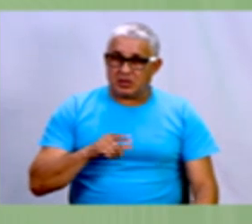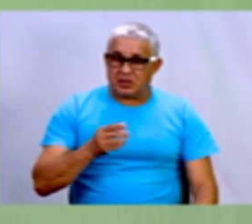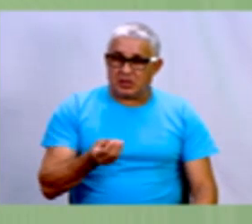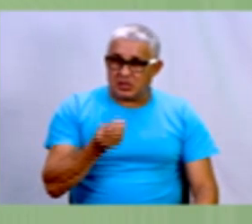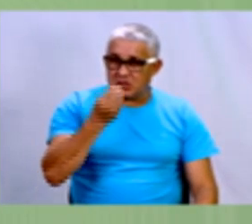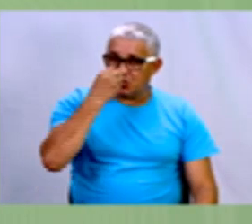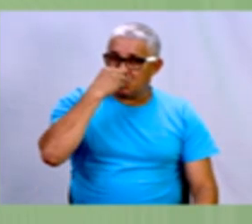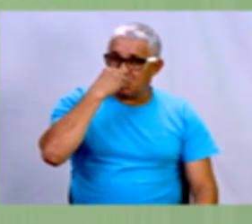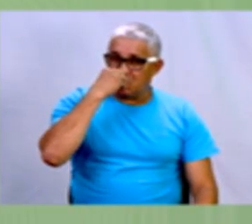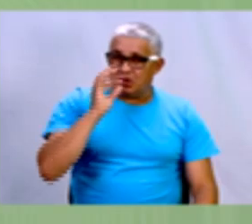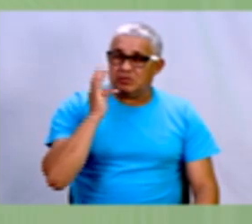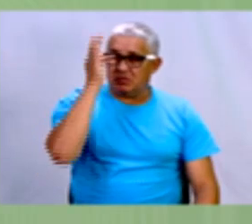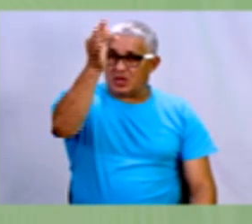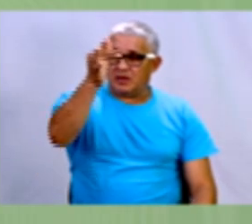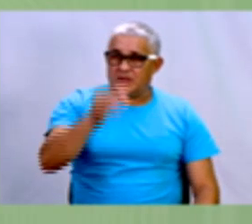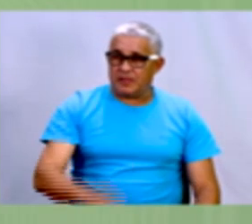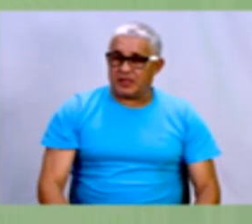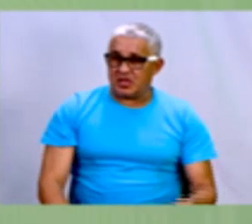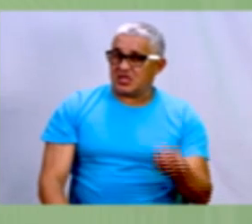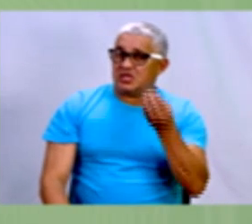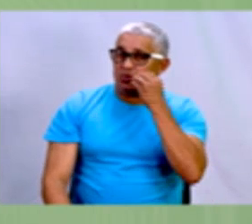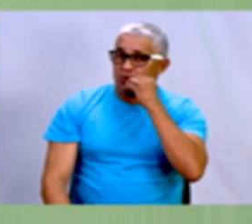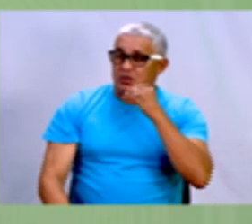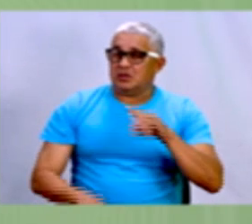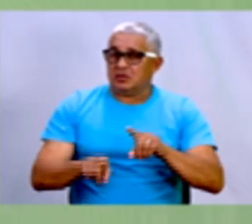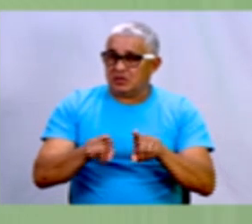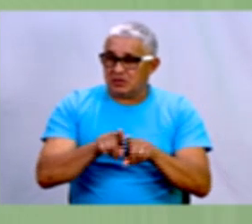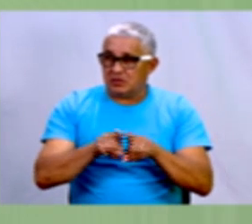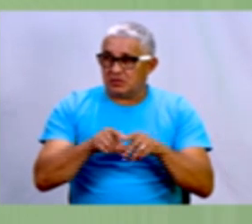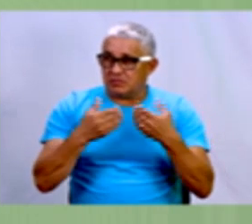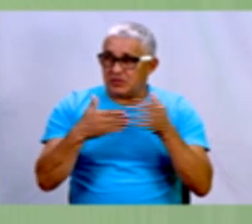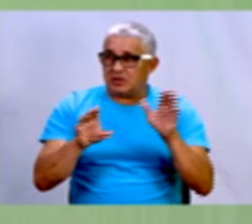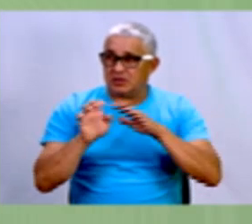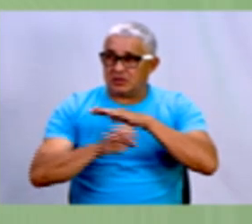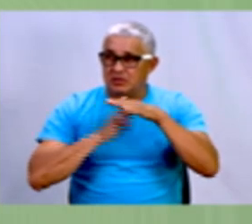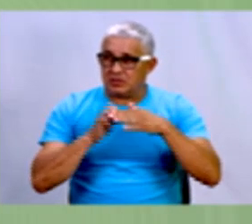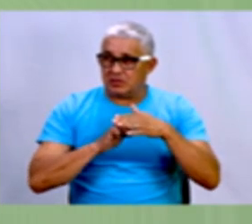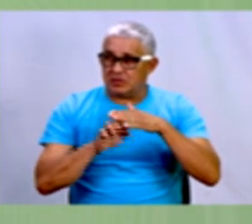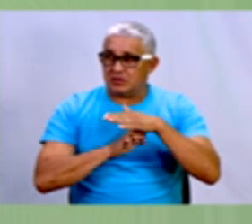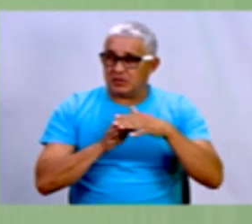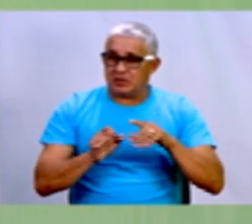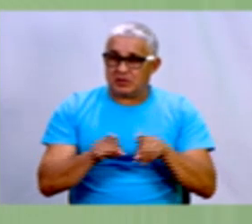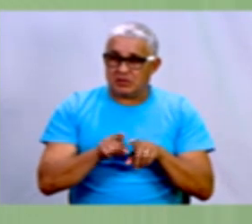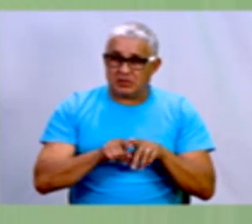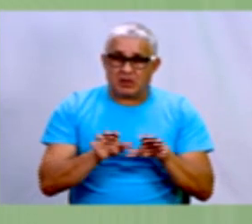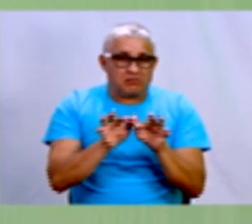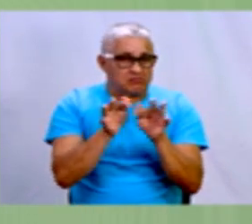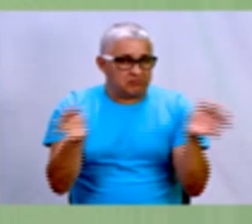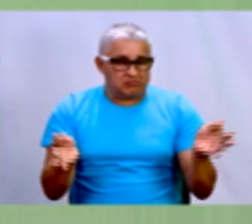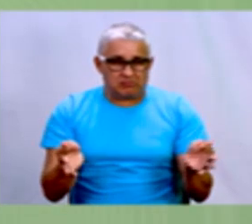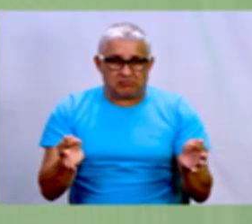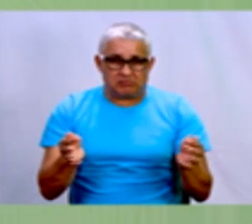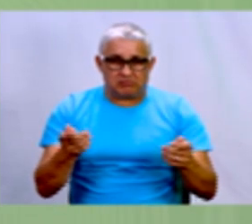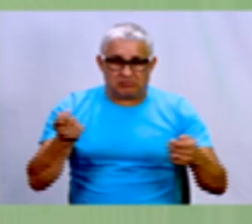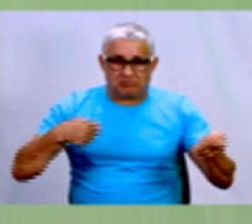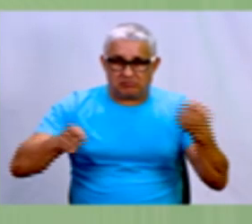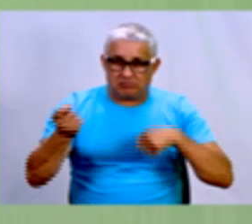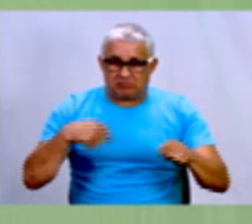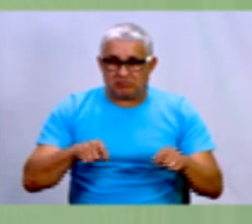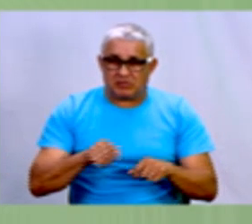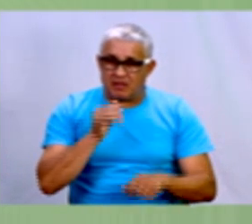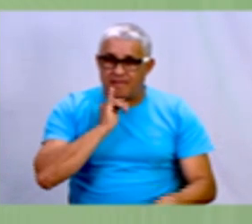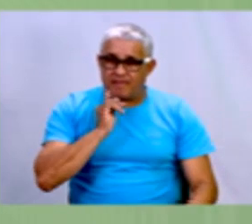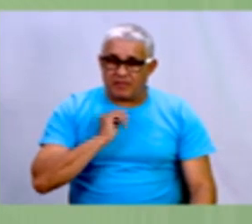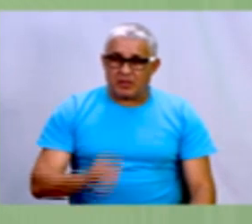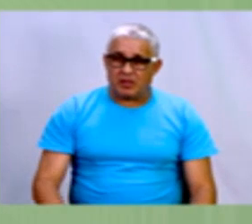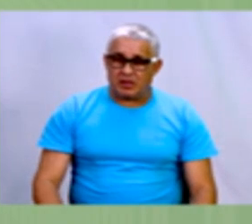lucros futuramente, tá? Tais como abrir uma empresa ou até mesmo um pequeno negócio. Podemos dar como exemplo um